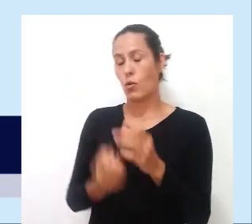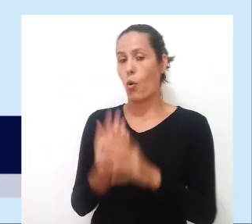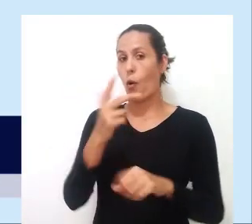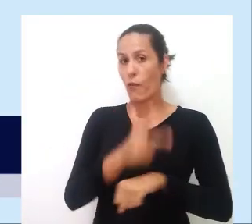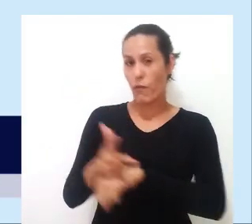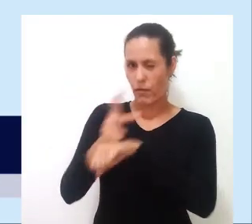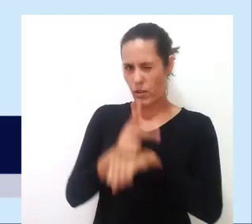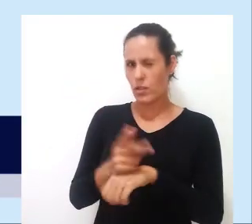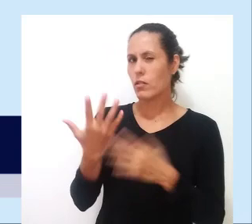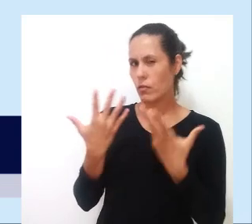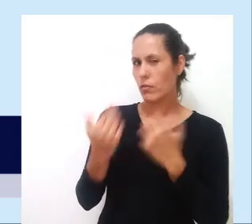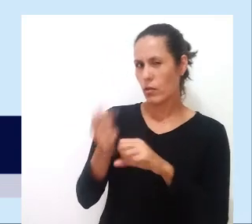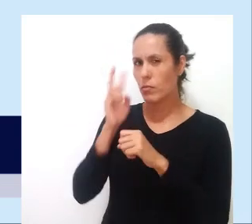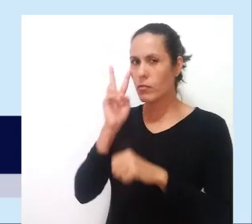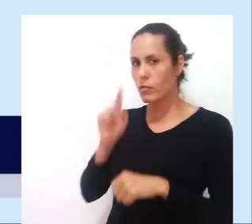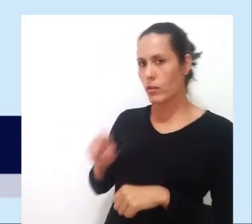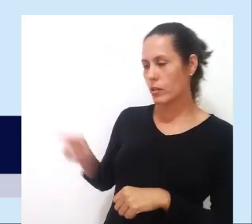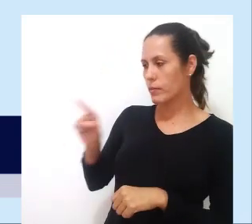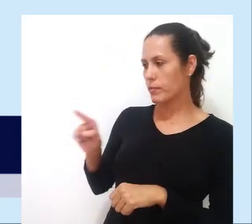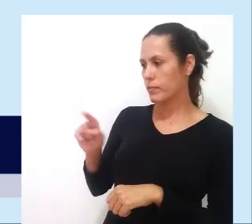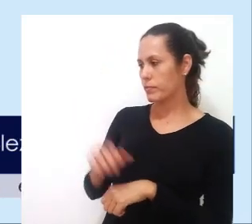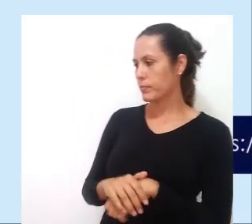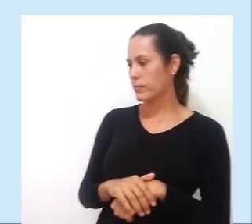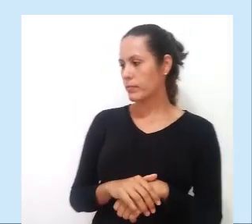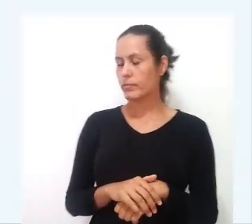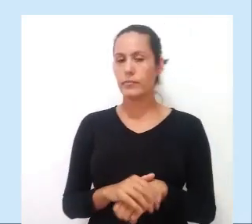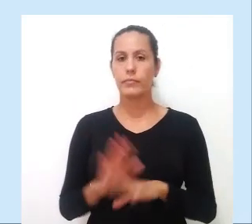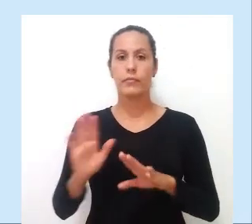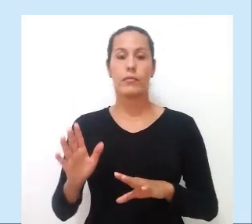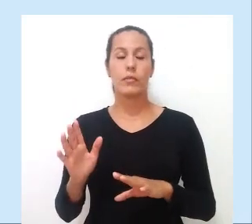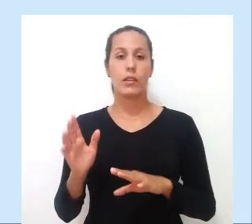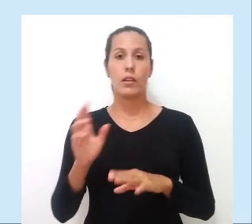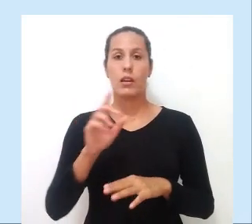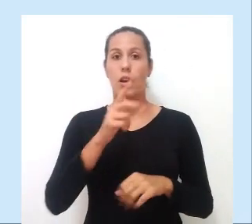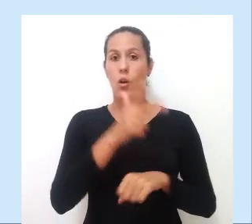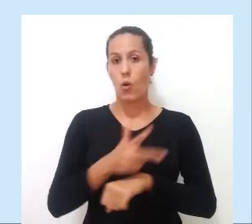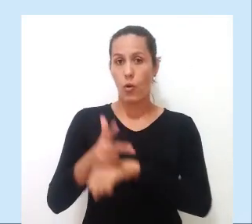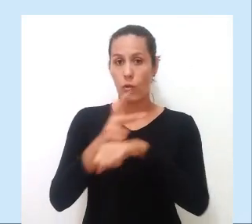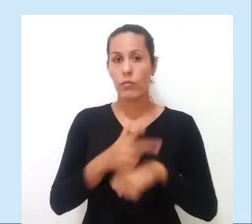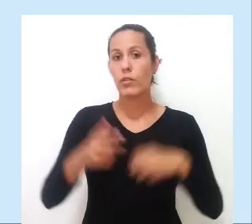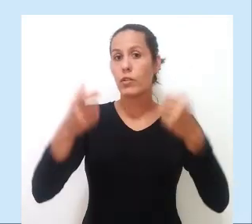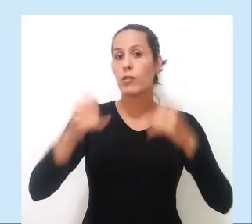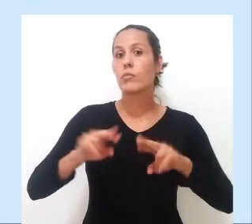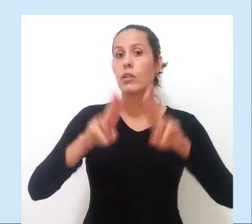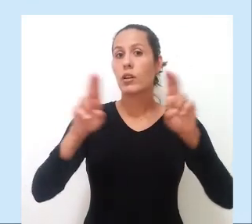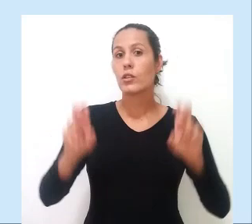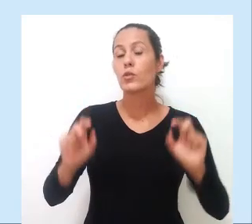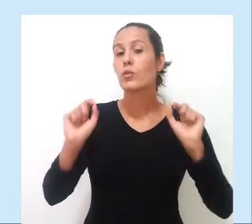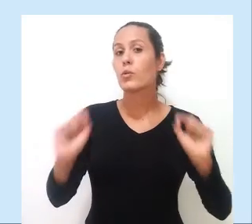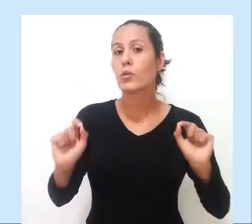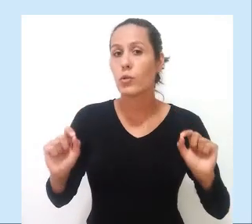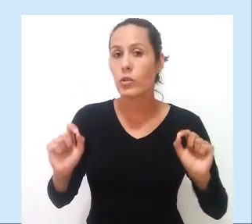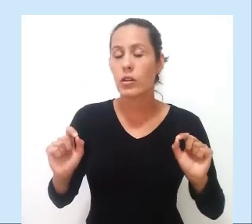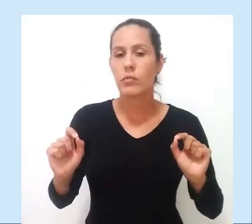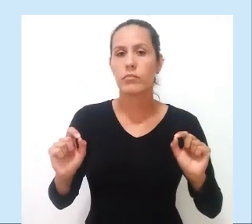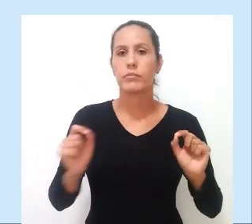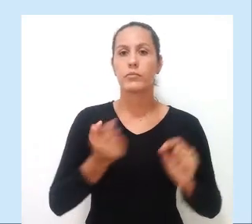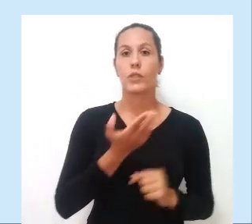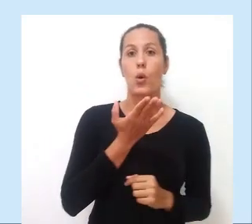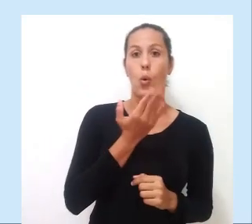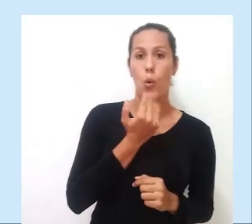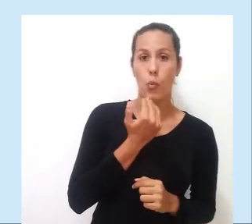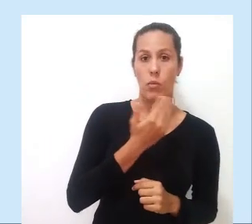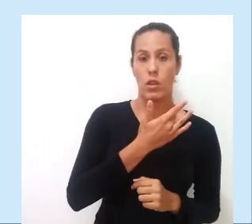vocês um vídeo. Vamos a ele? Como vocês puderam notar, o vídeo ele fala sobre junk food e hurt